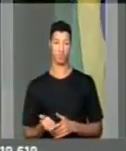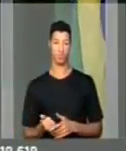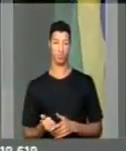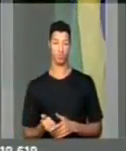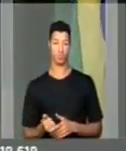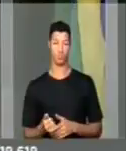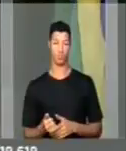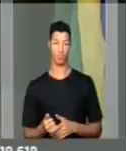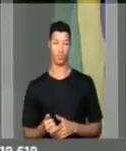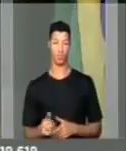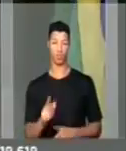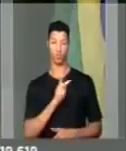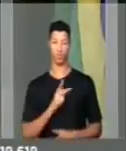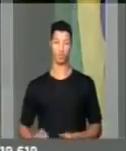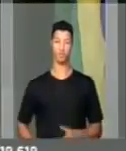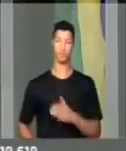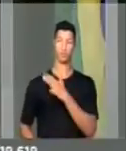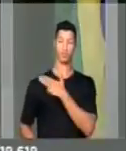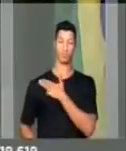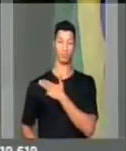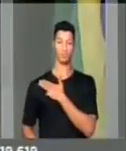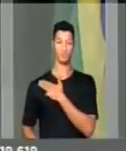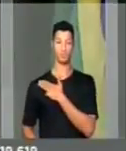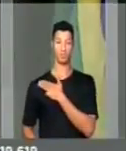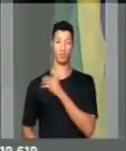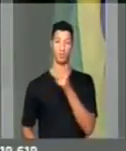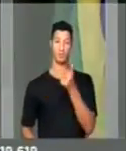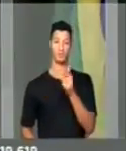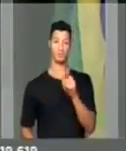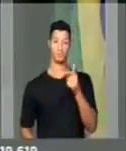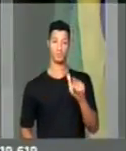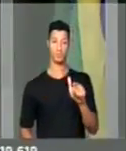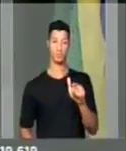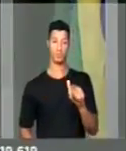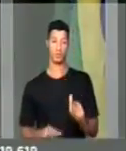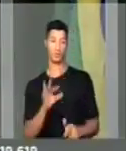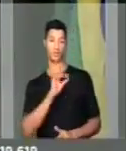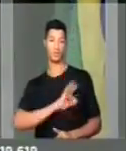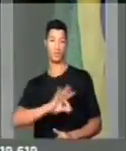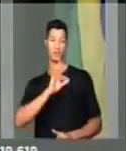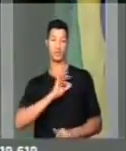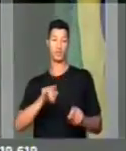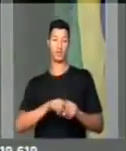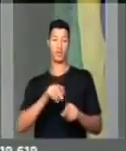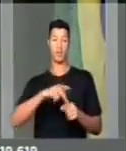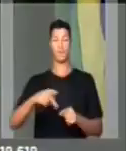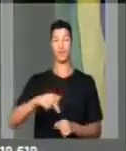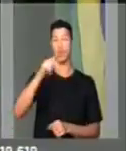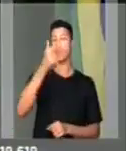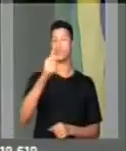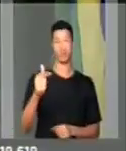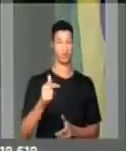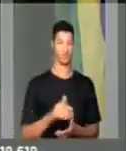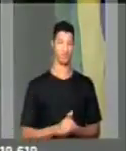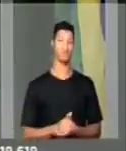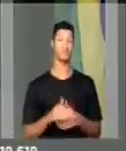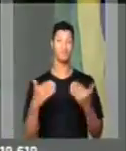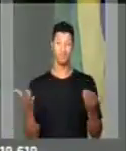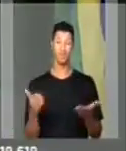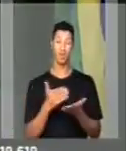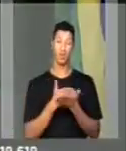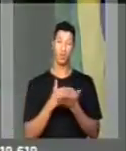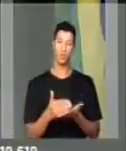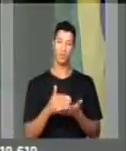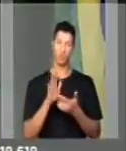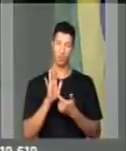o presidente Lula, não existiria nem mensalão e nem petrolão. E daí